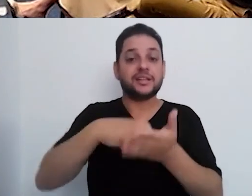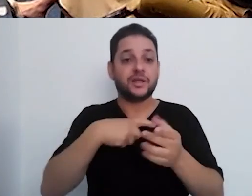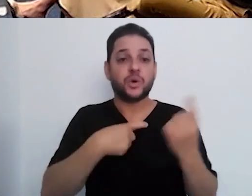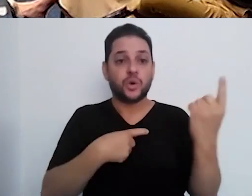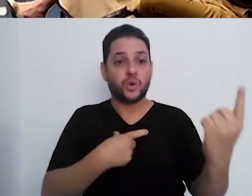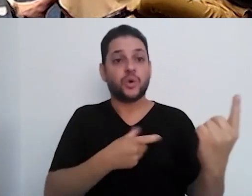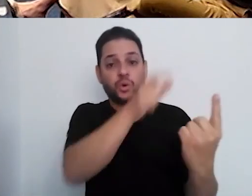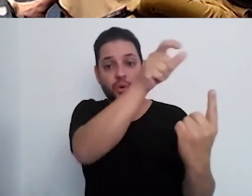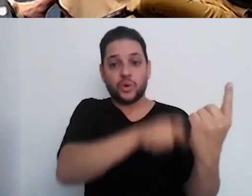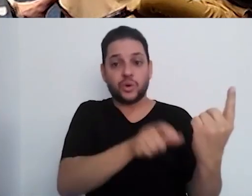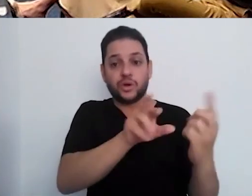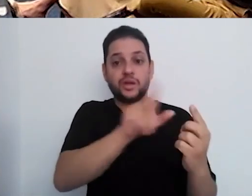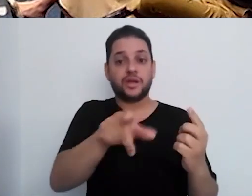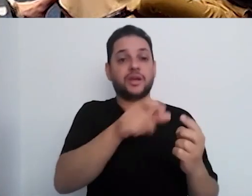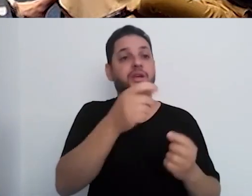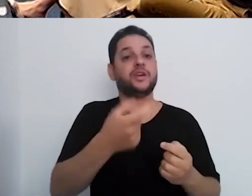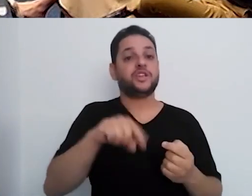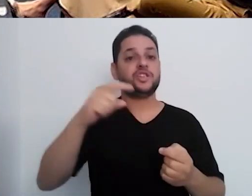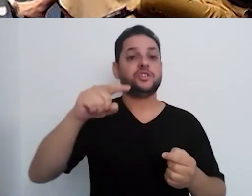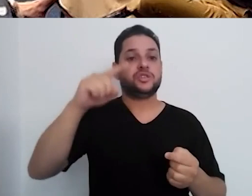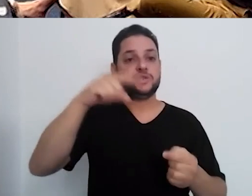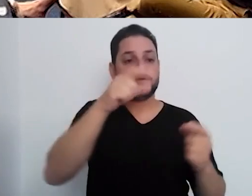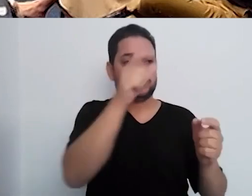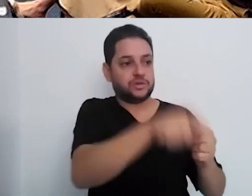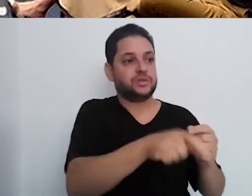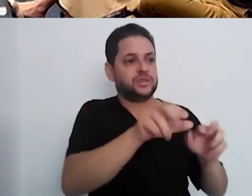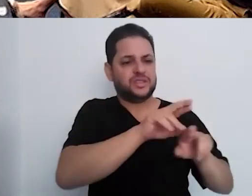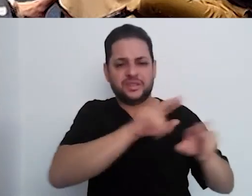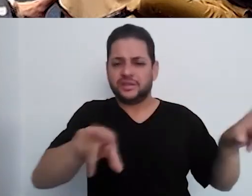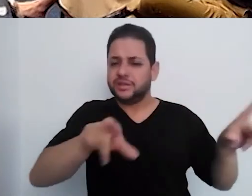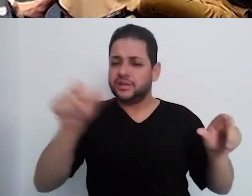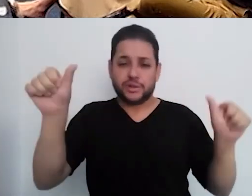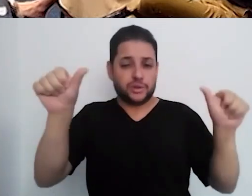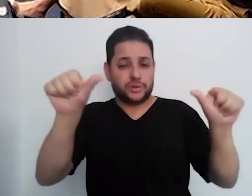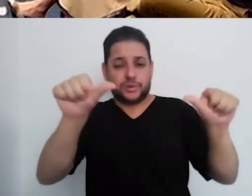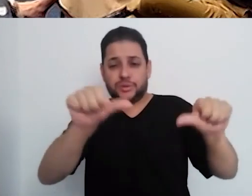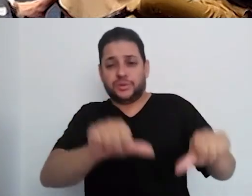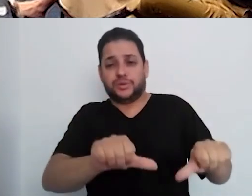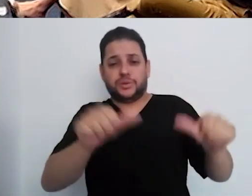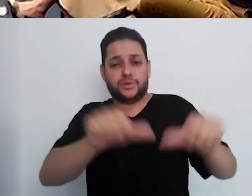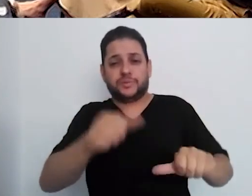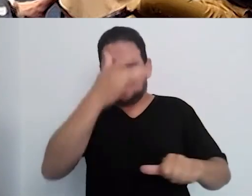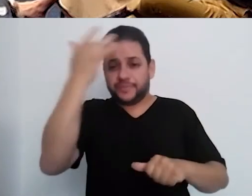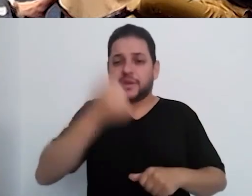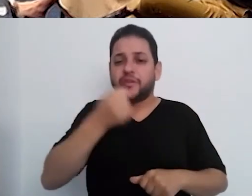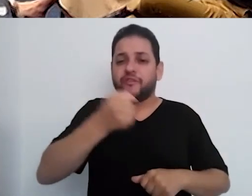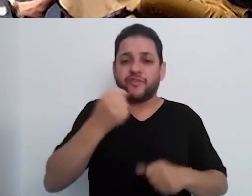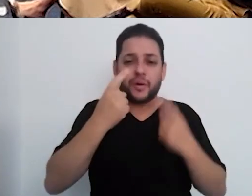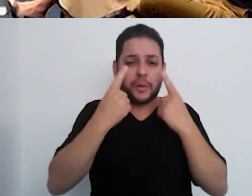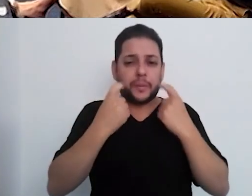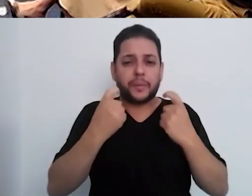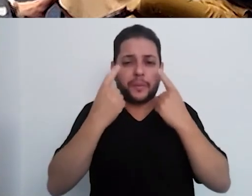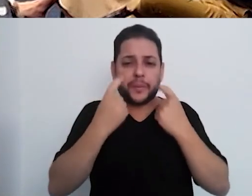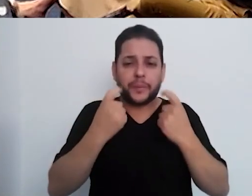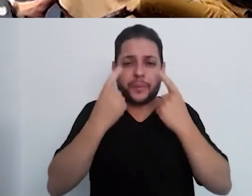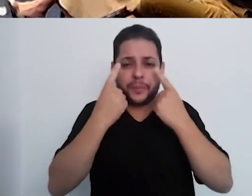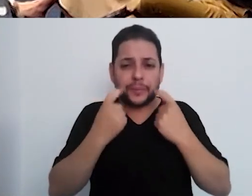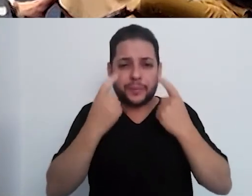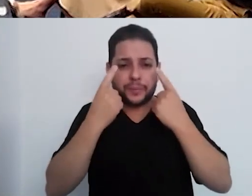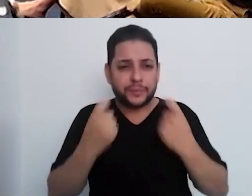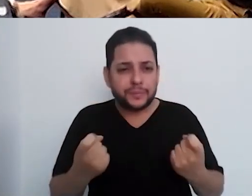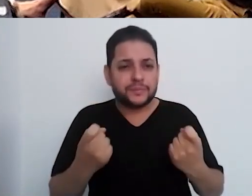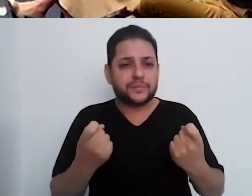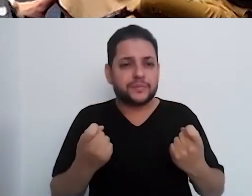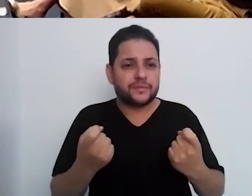cada episódio, casos horrorosos, em que as pessoas que estão dando entrevista estão chorando. Você diz como é que a gente vai fazer que os ouvintes